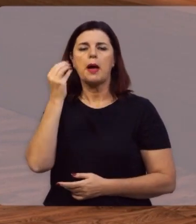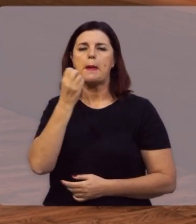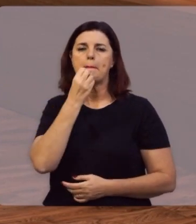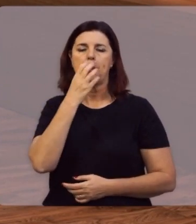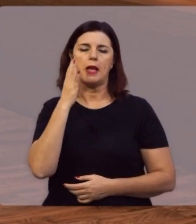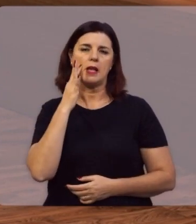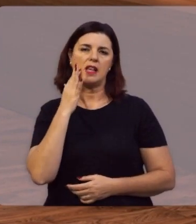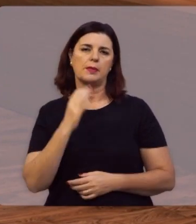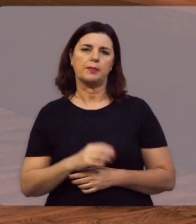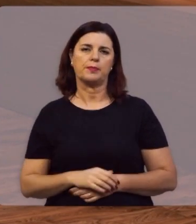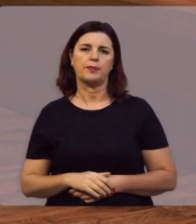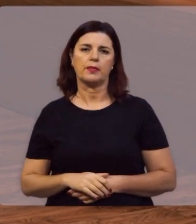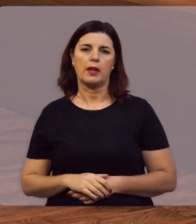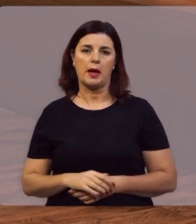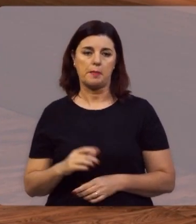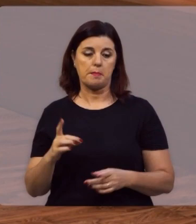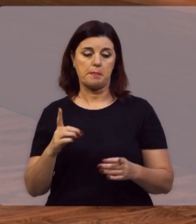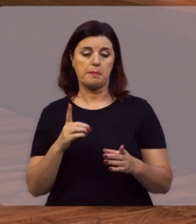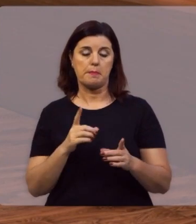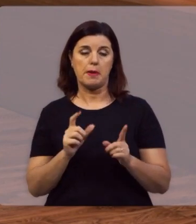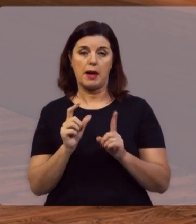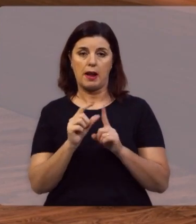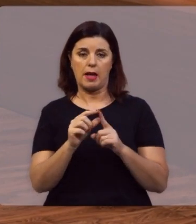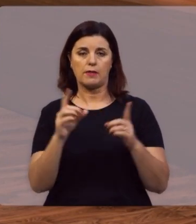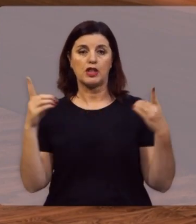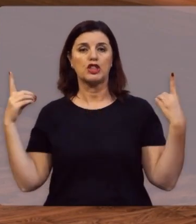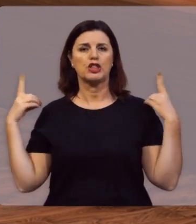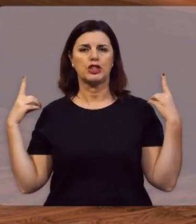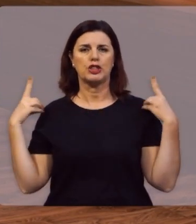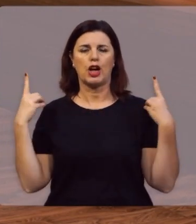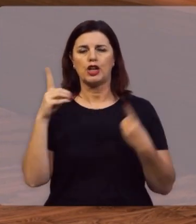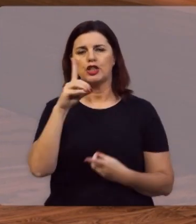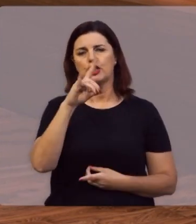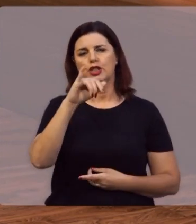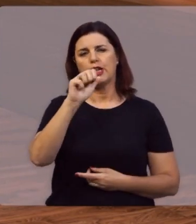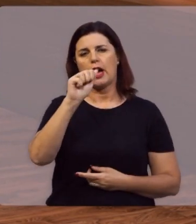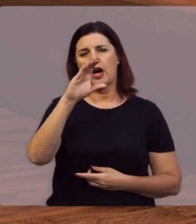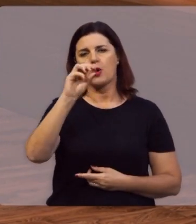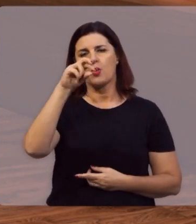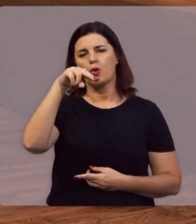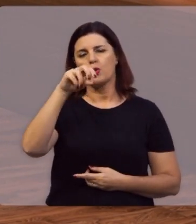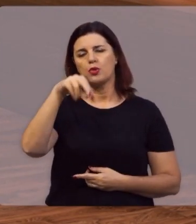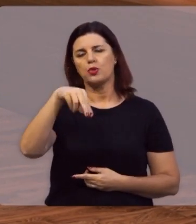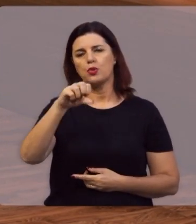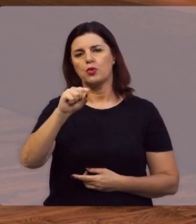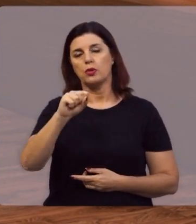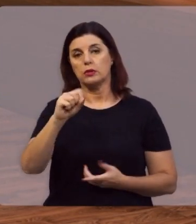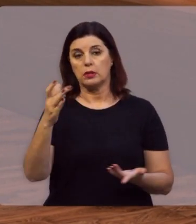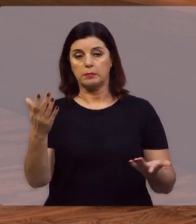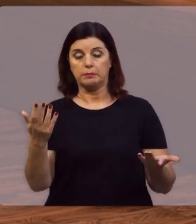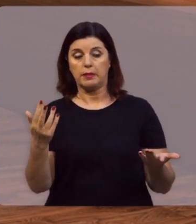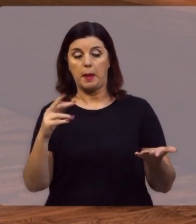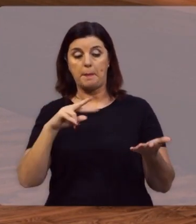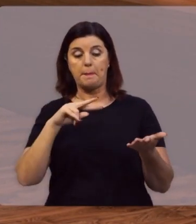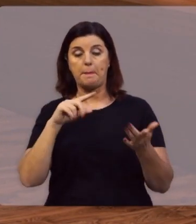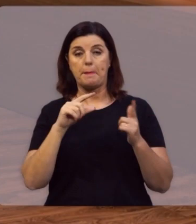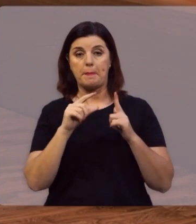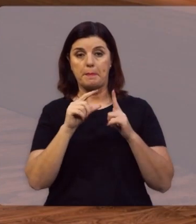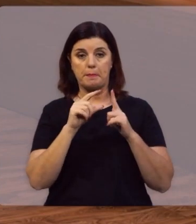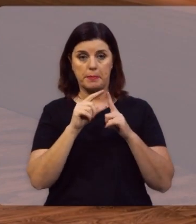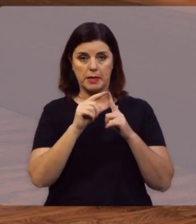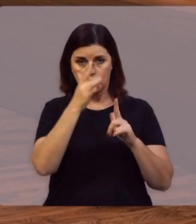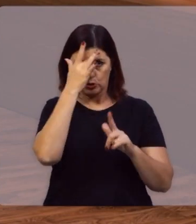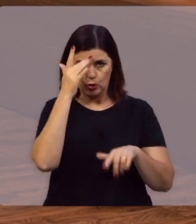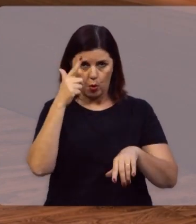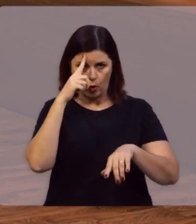é a palavra diáconos e outras palavras as autoridades constituídas não estão lá